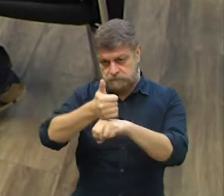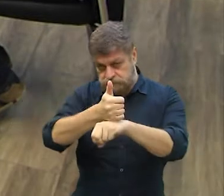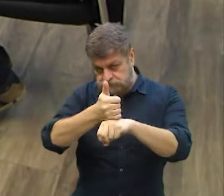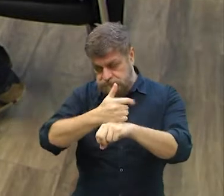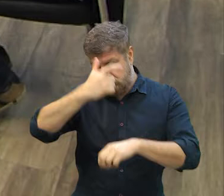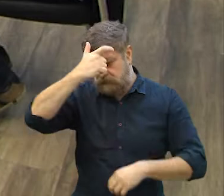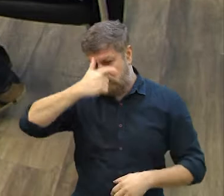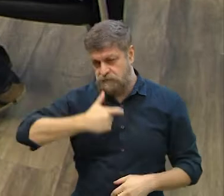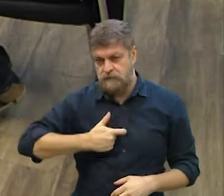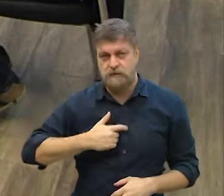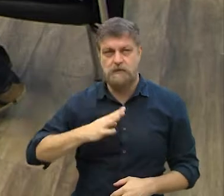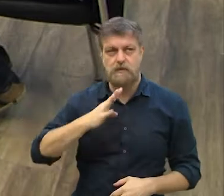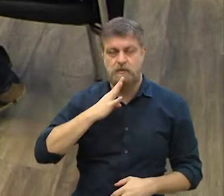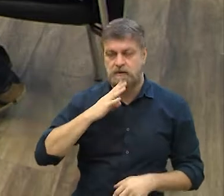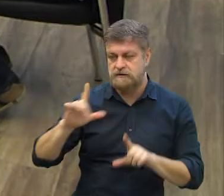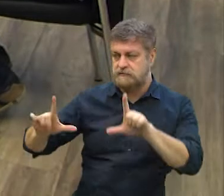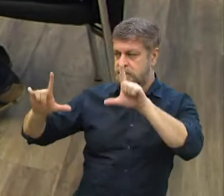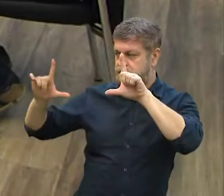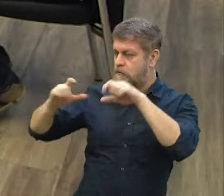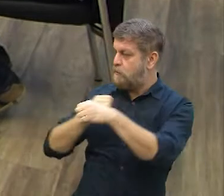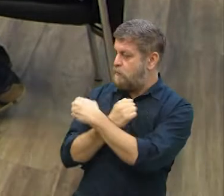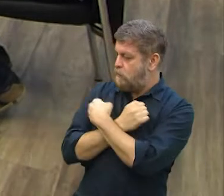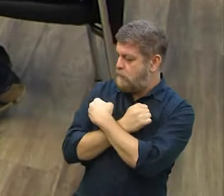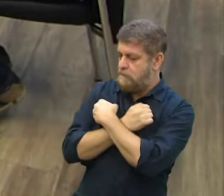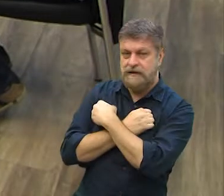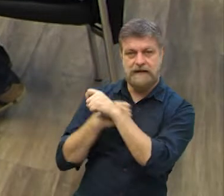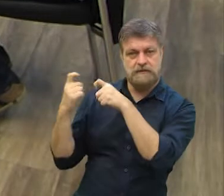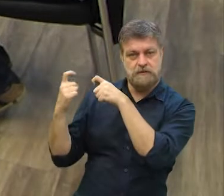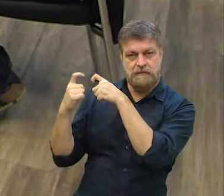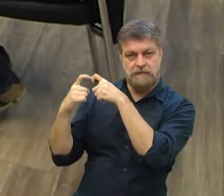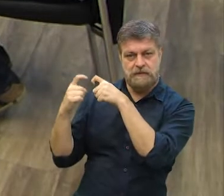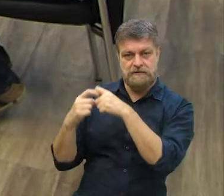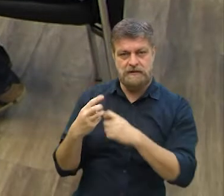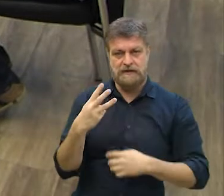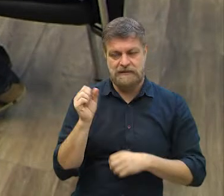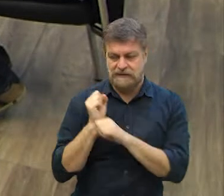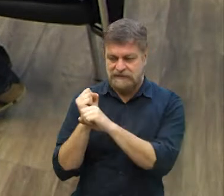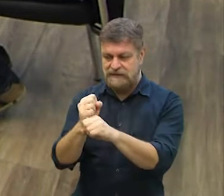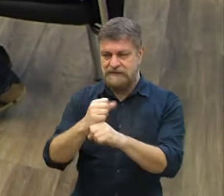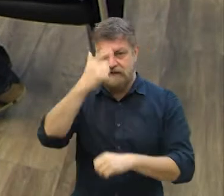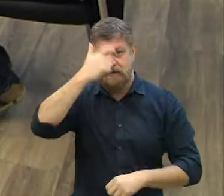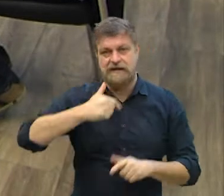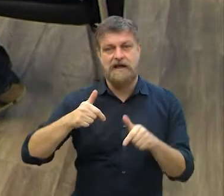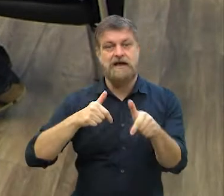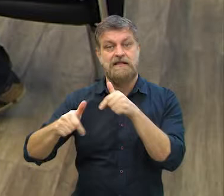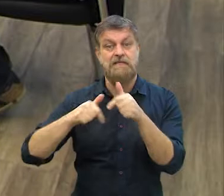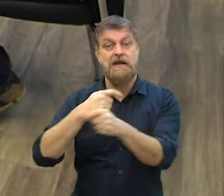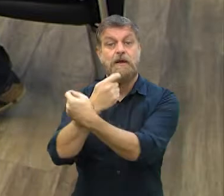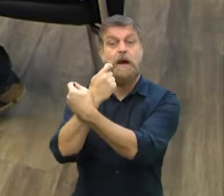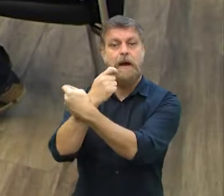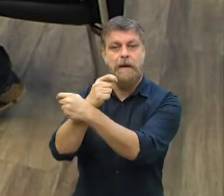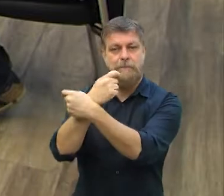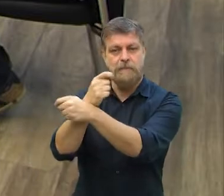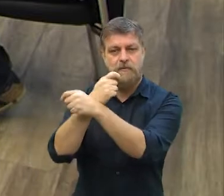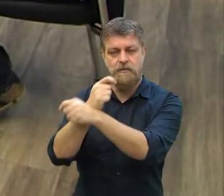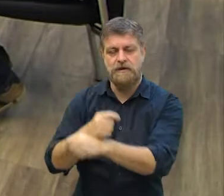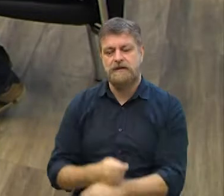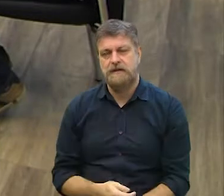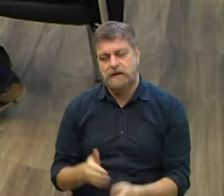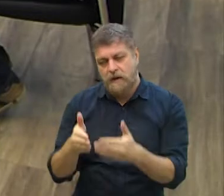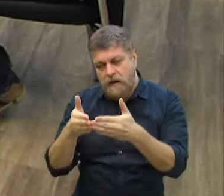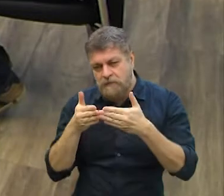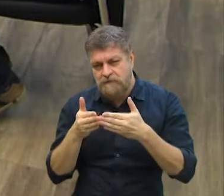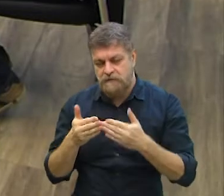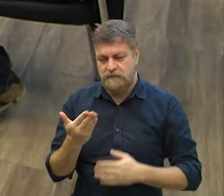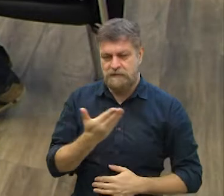médico. Receba aí, Alexandre, o abraço do amigo que ficou 30 anos aí dentro da PUC, transmita para o Antônio